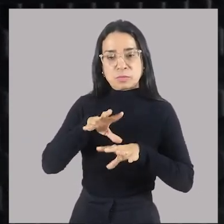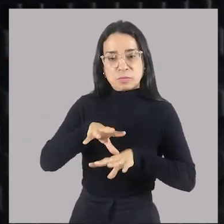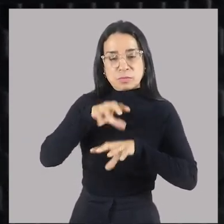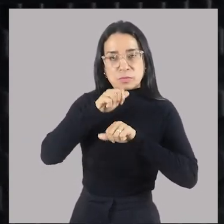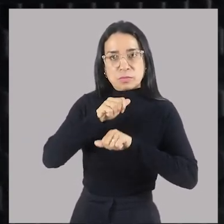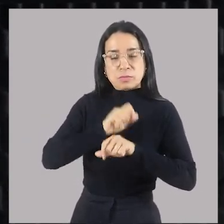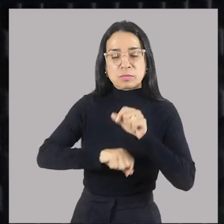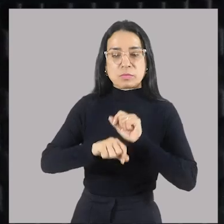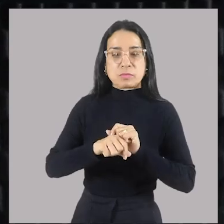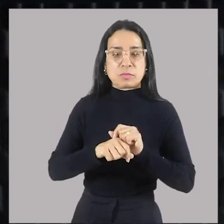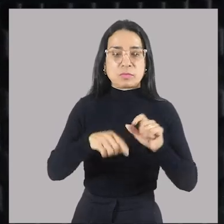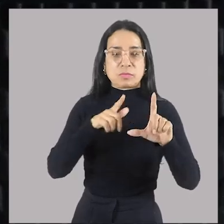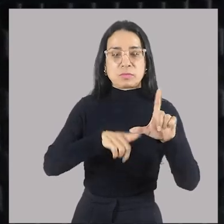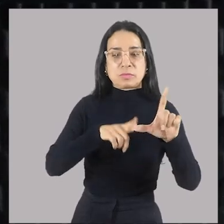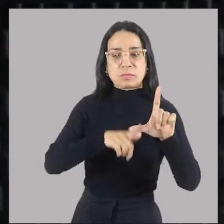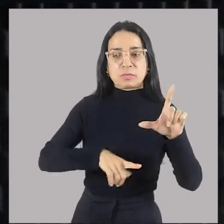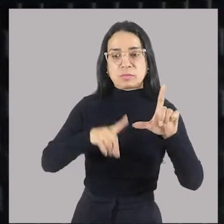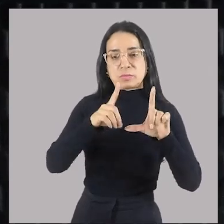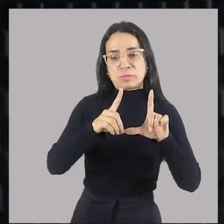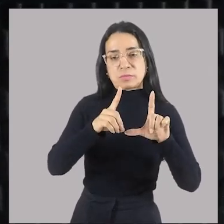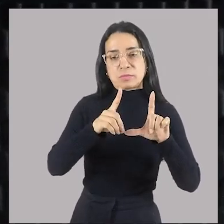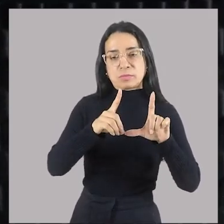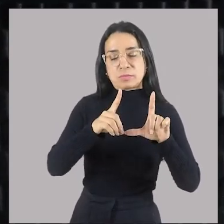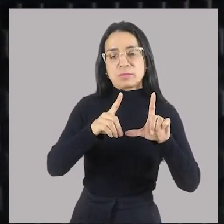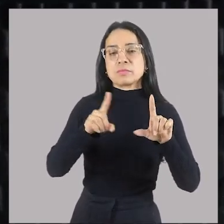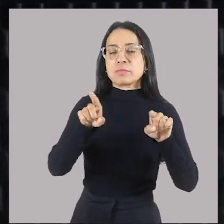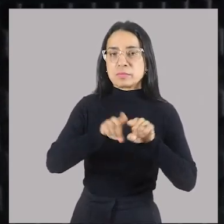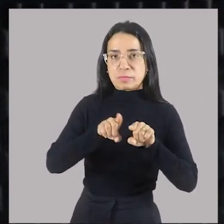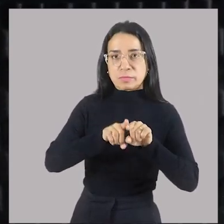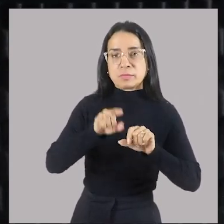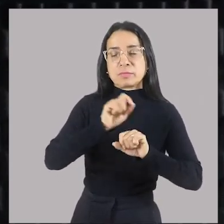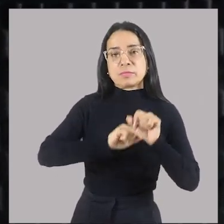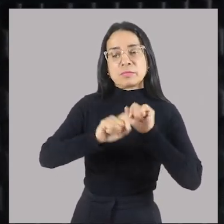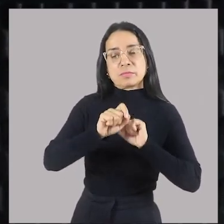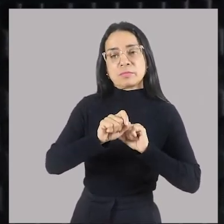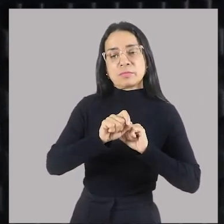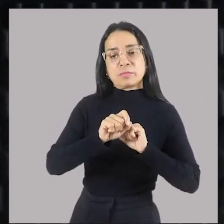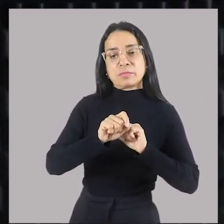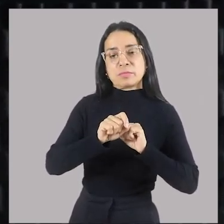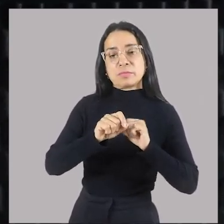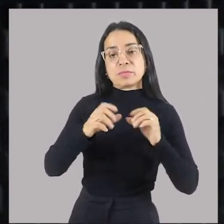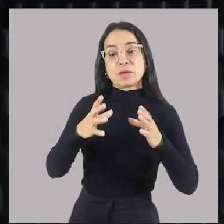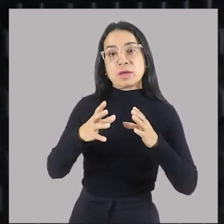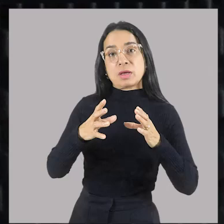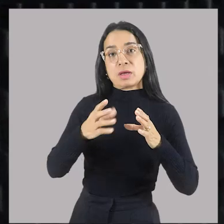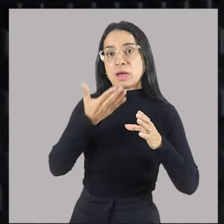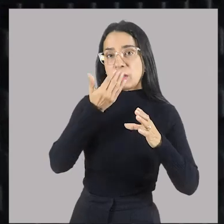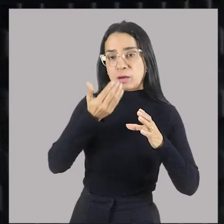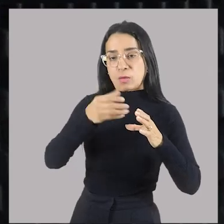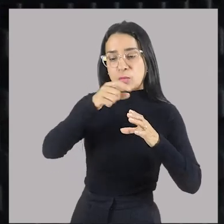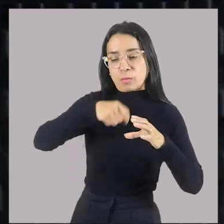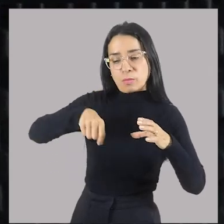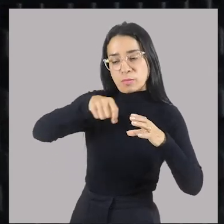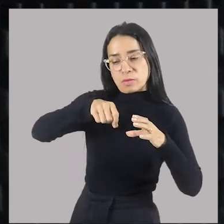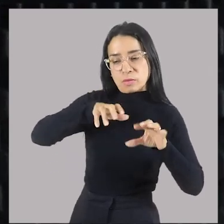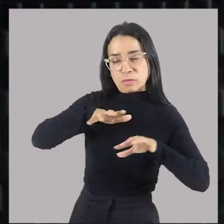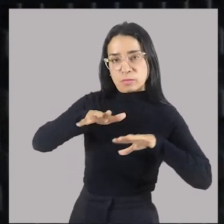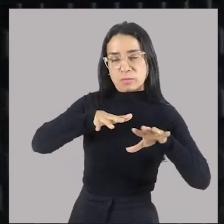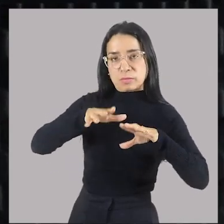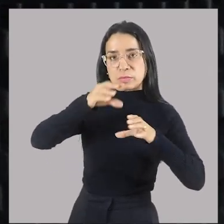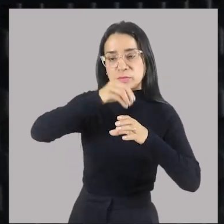também. A contração vai fazer com que o bolo alimentar ele se movimente dentro